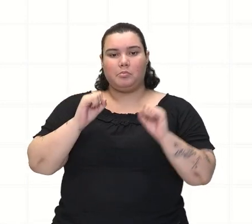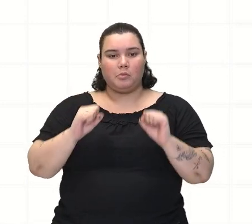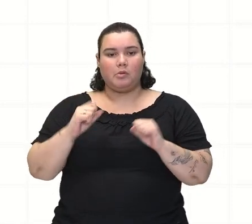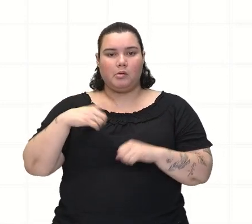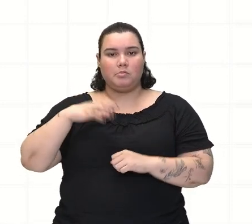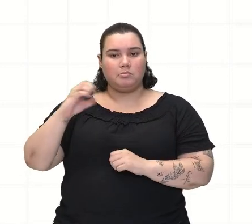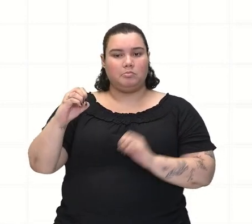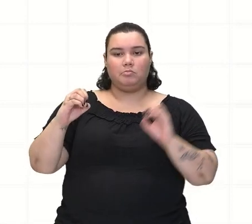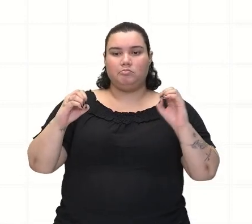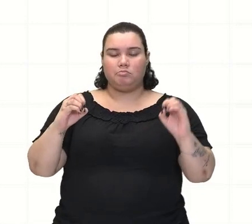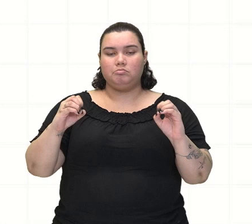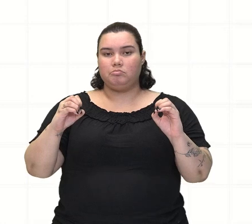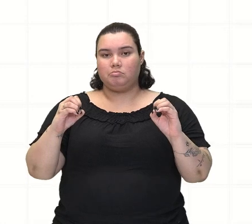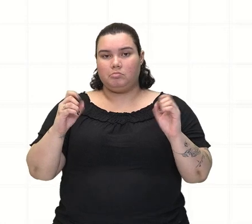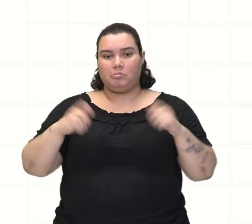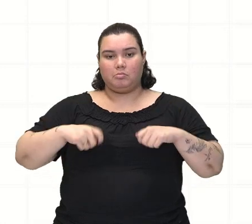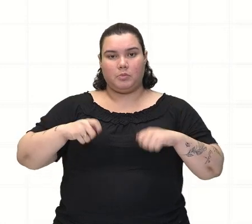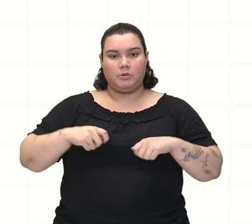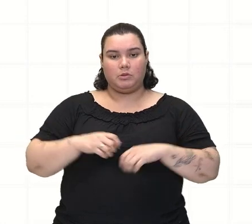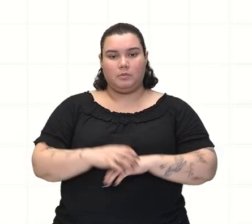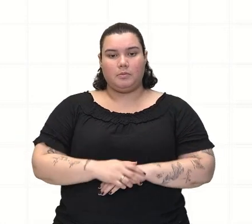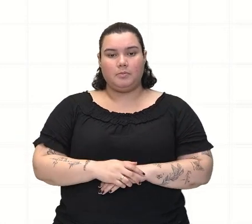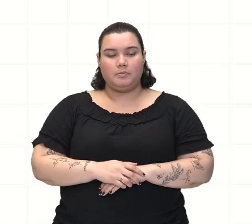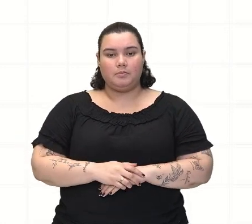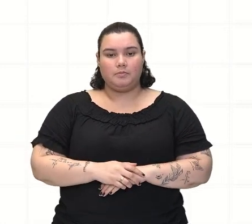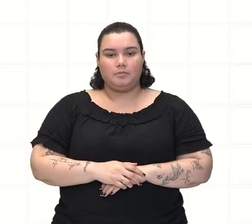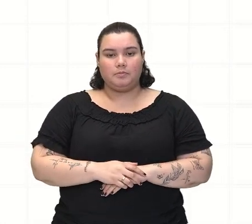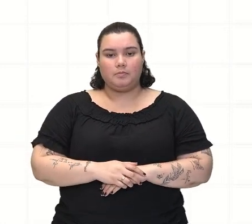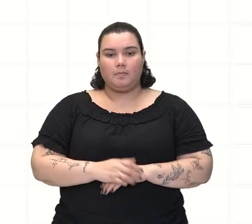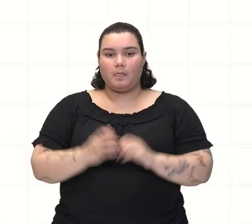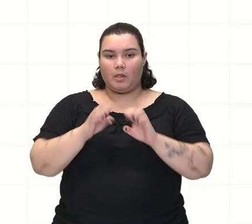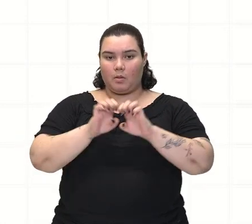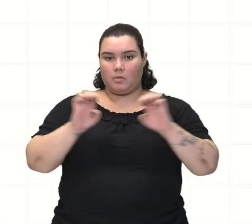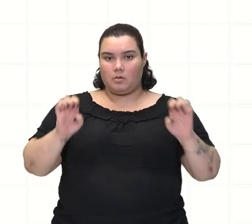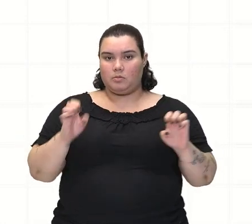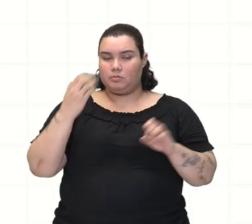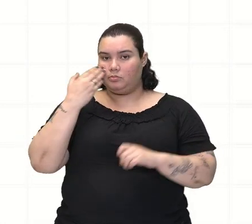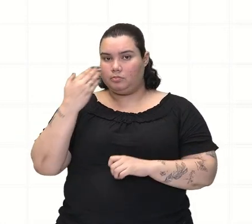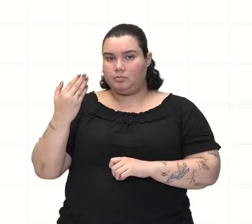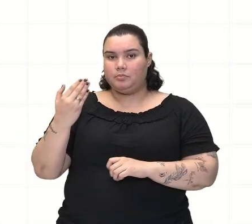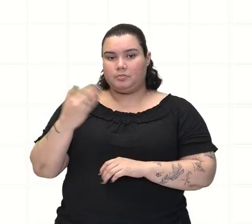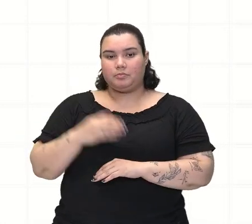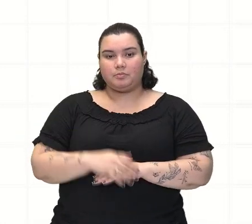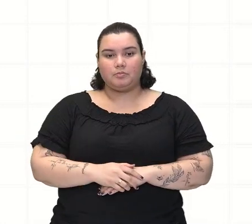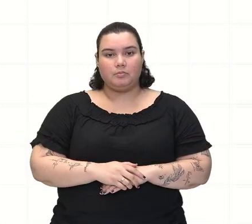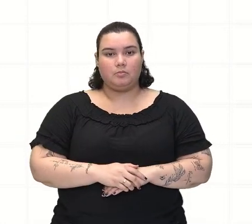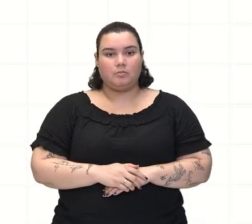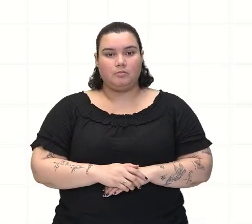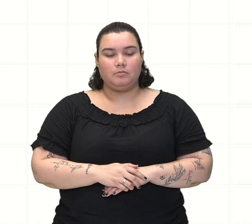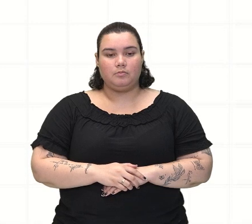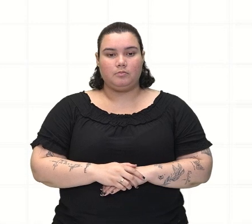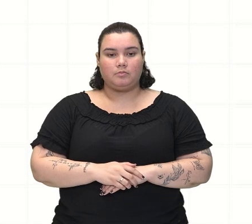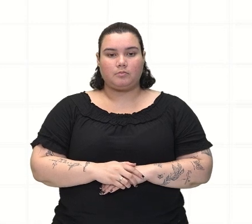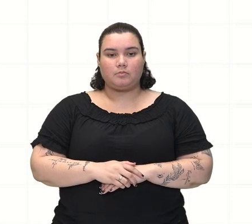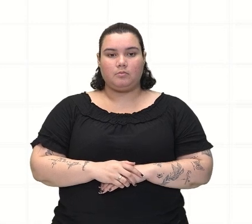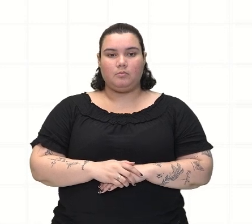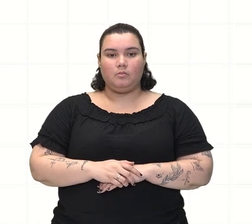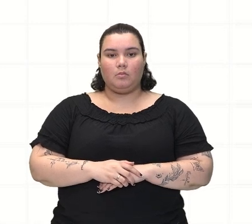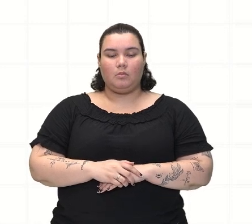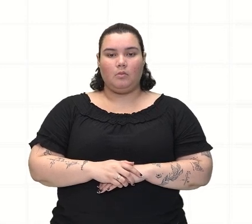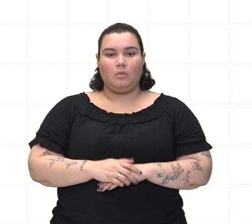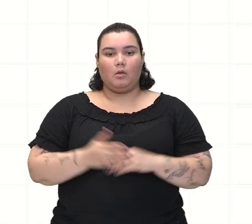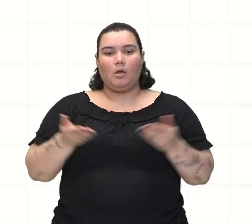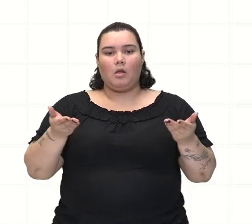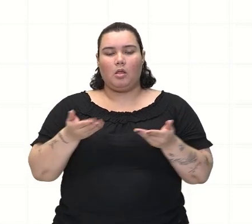né, a nossa equação em um produto de dois números. E aqui, ó, eu